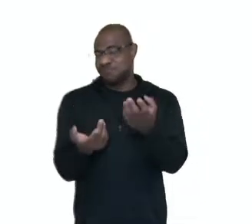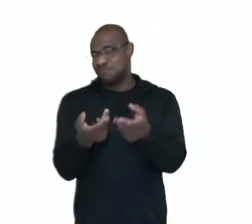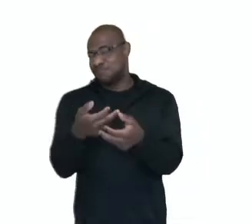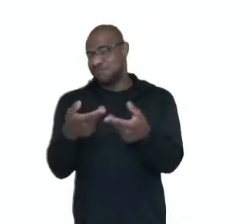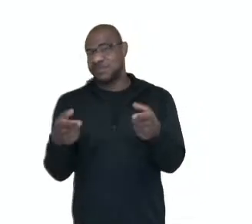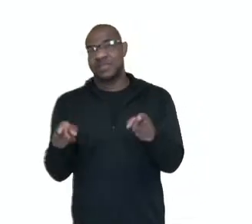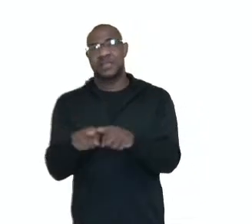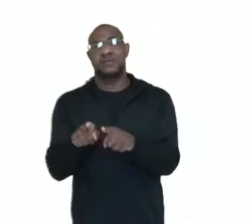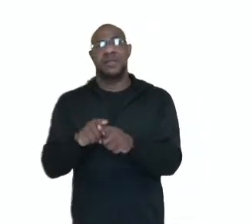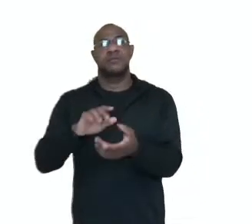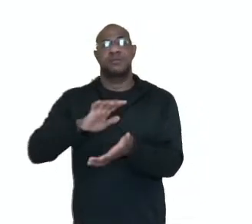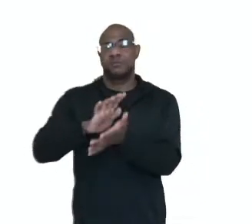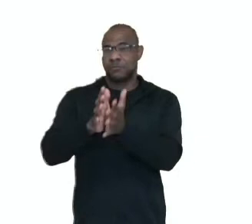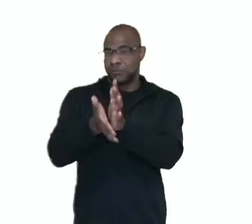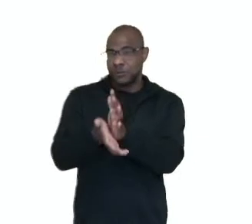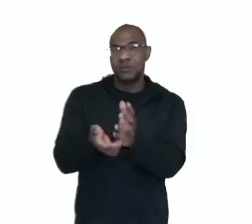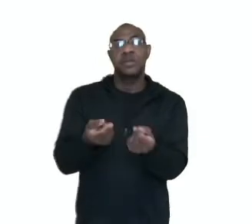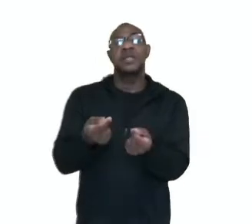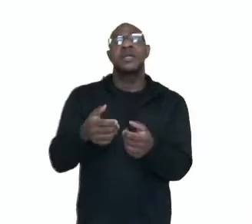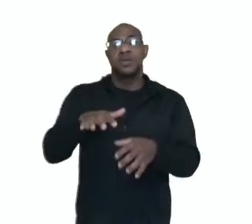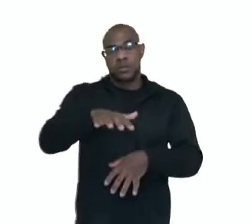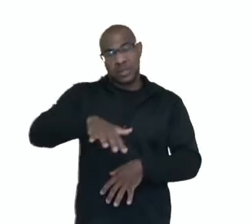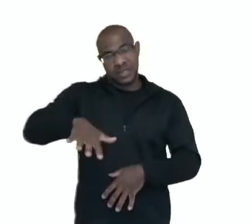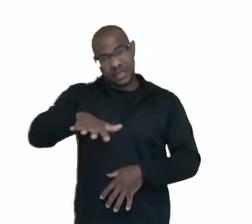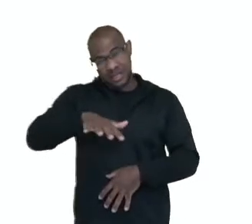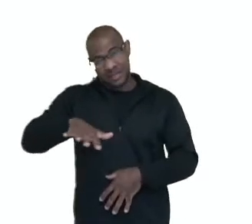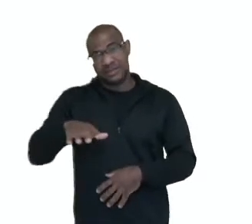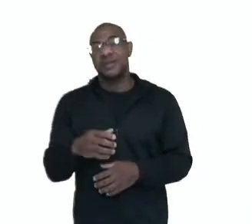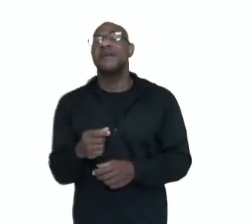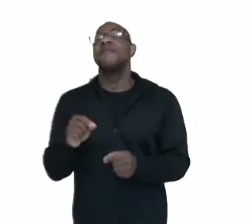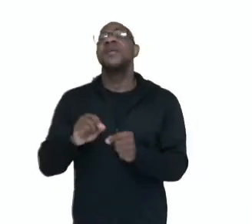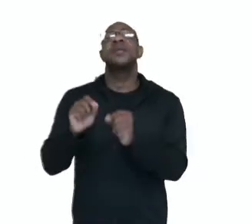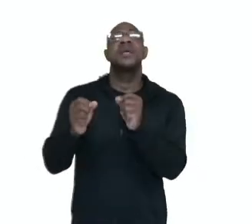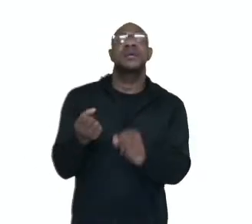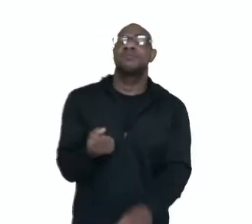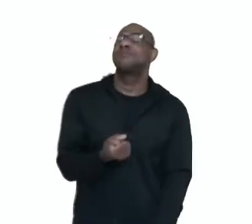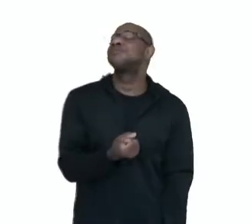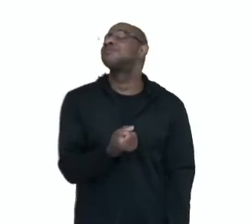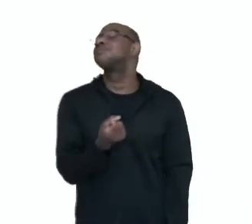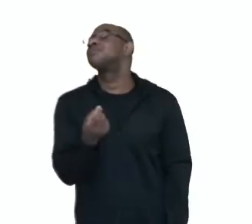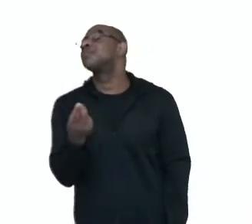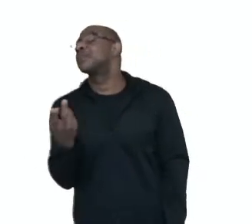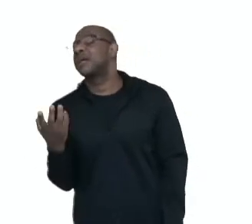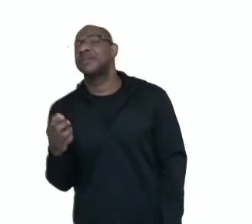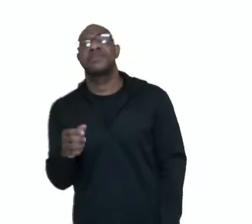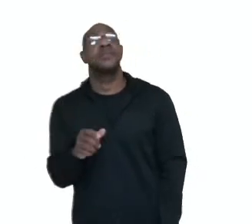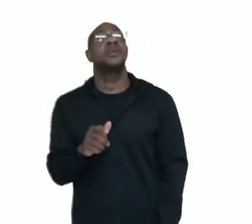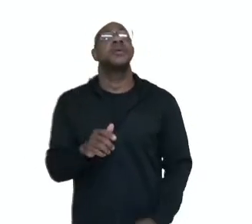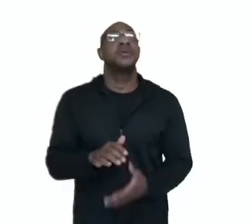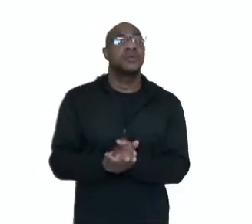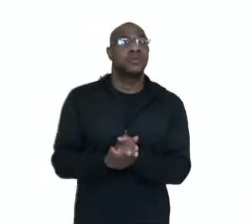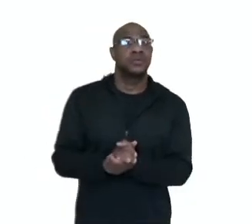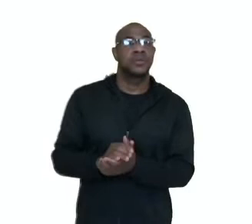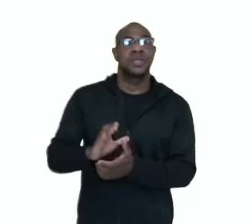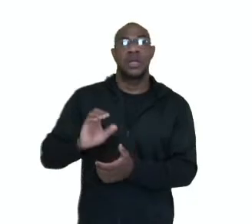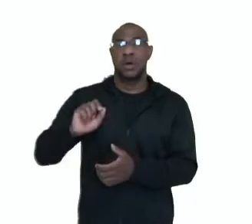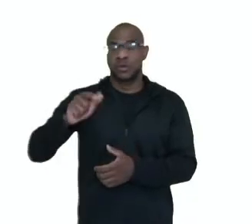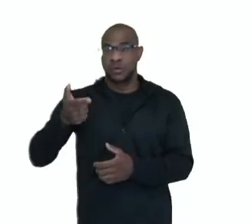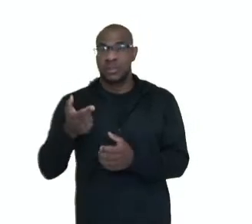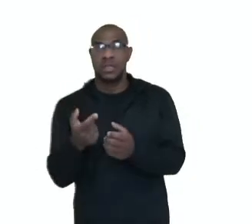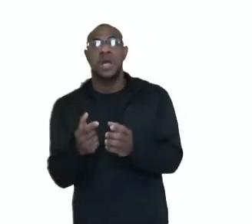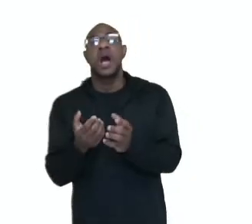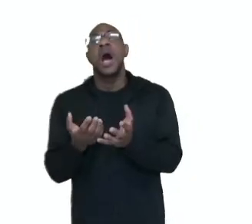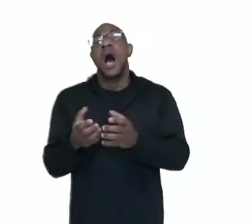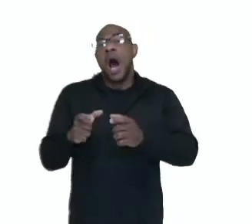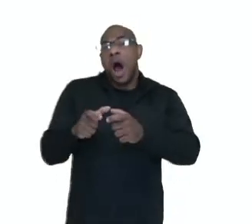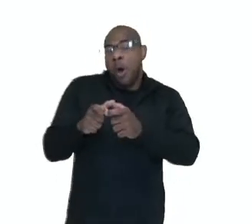áreas naturais fizeram com que a quantidade do gás carbônico e do metano, né, por exemplo, na atmosfera aumentasse muito.